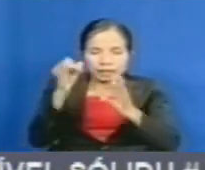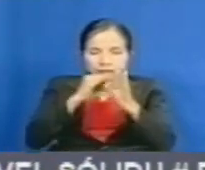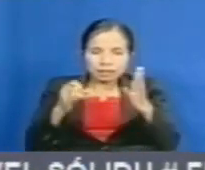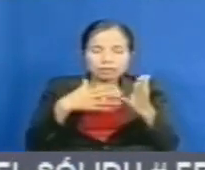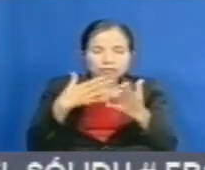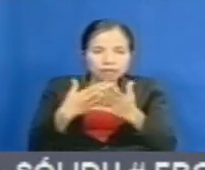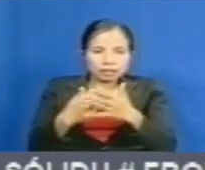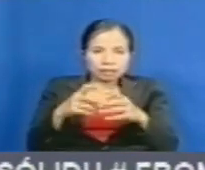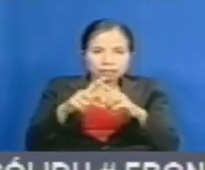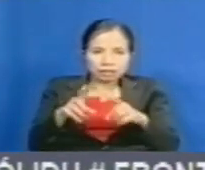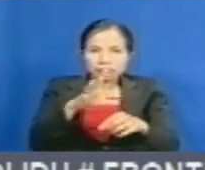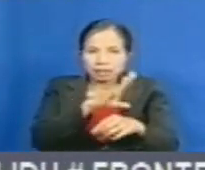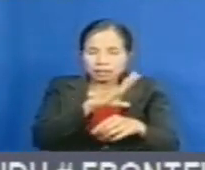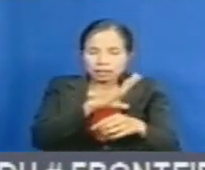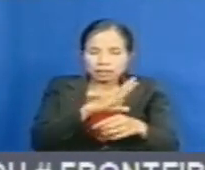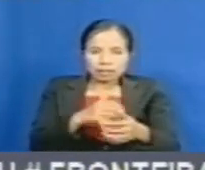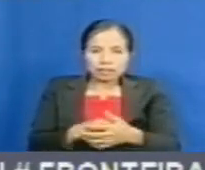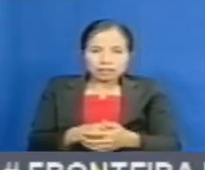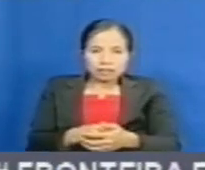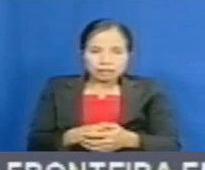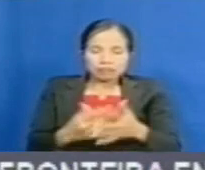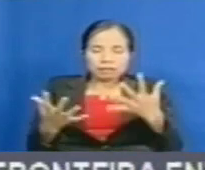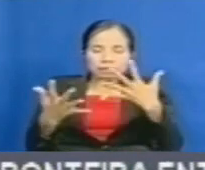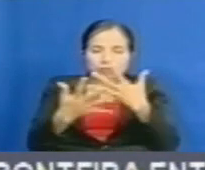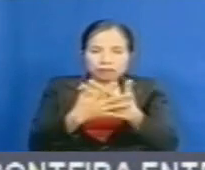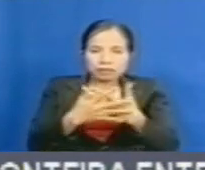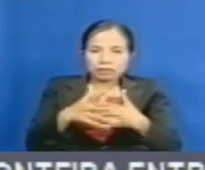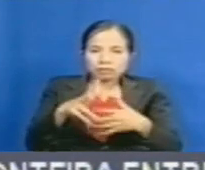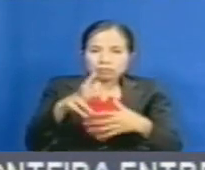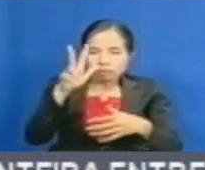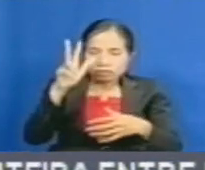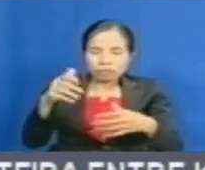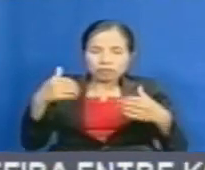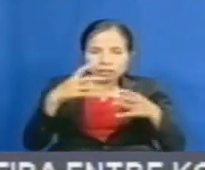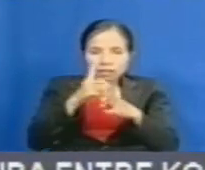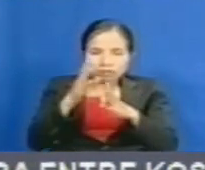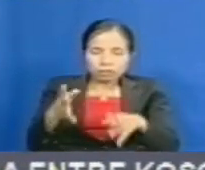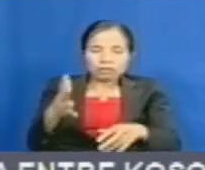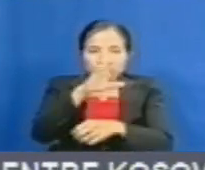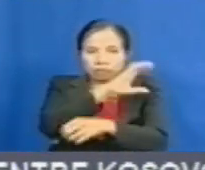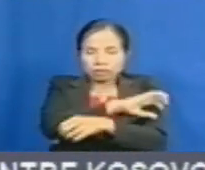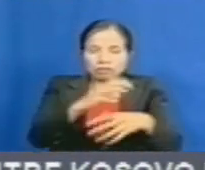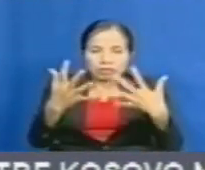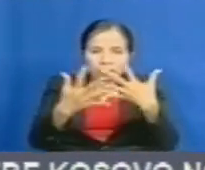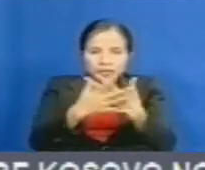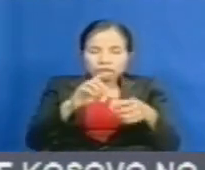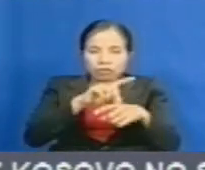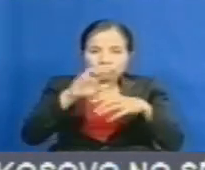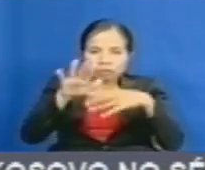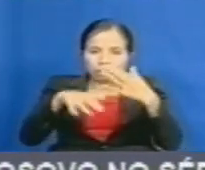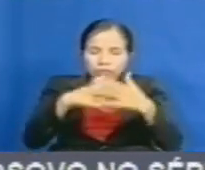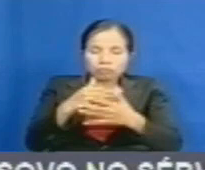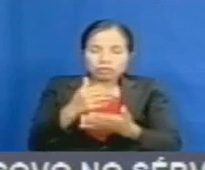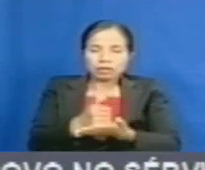sei lá. Mas o dinheiro, né, prisão todo, né, mas o senhor diretor, sira, guarda presidencial, sira, sira, o todo agora, né, faz esse diagnóstico